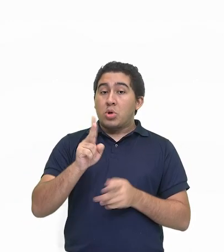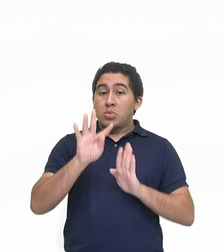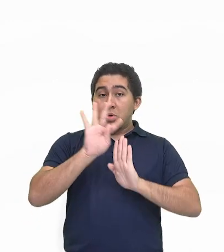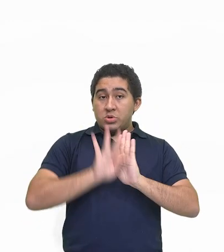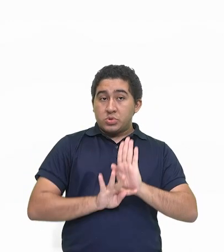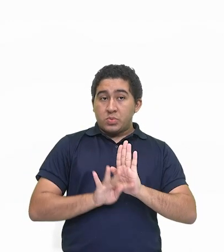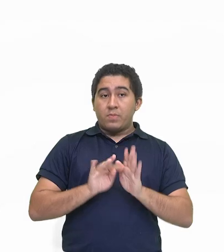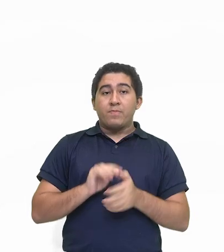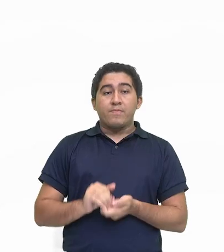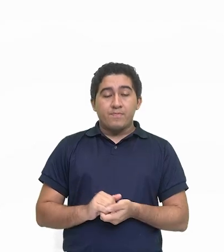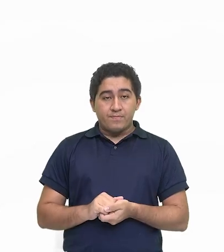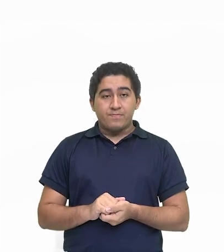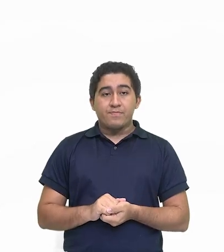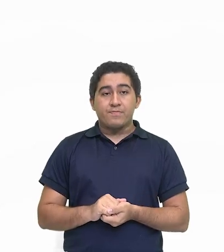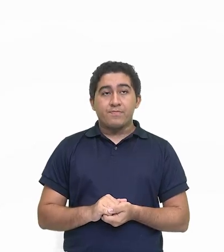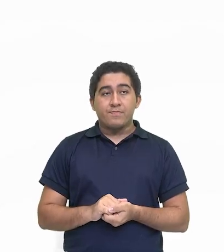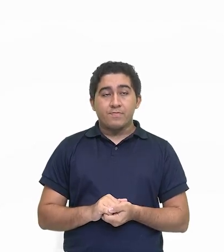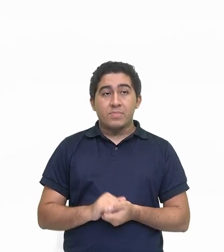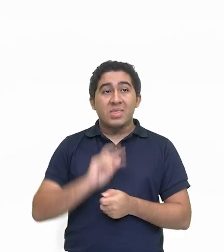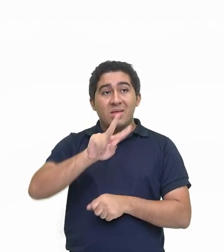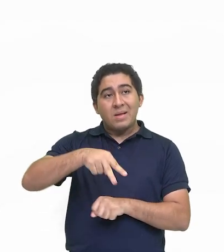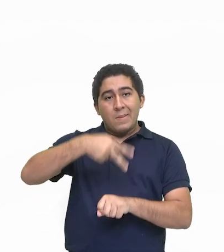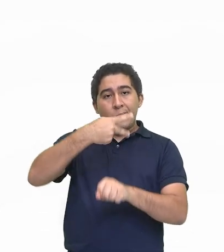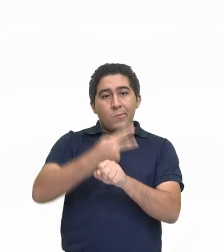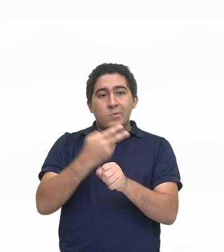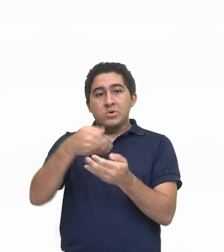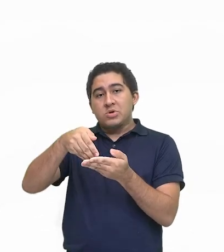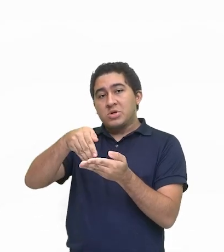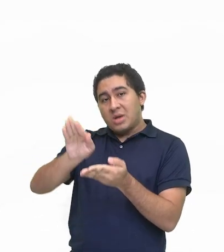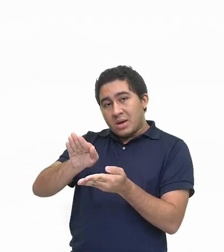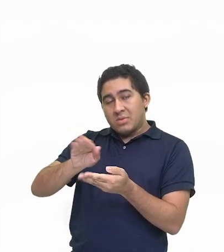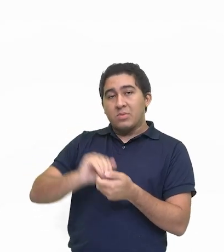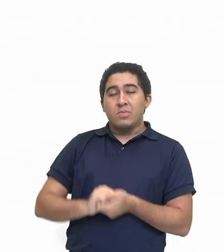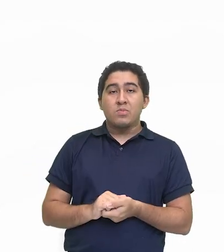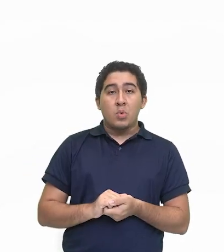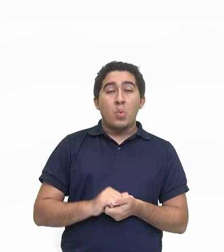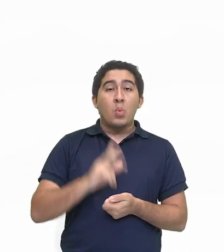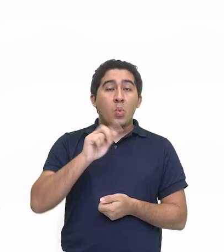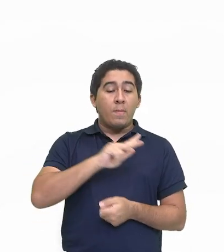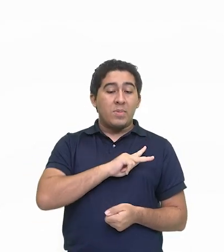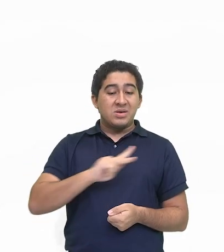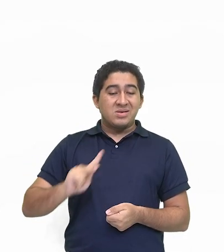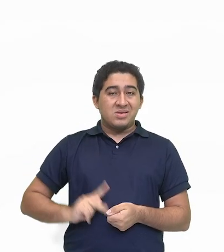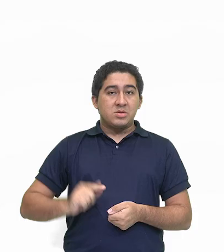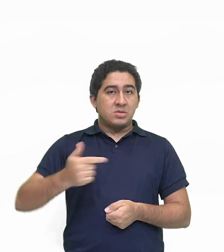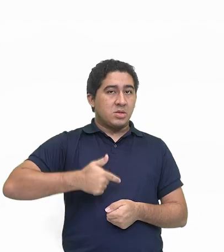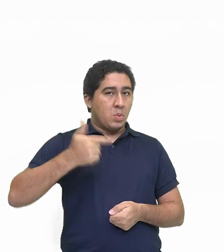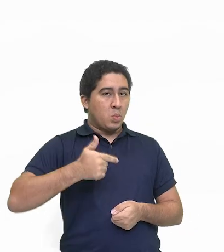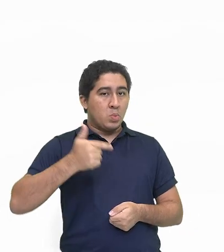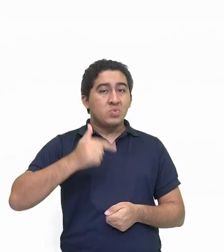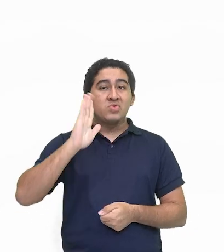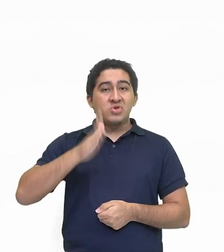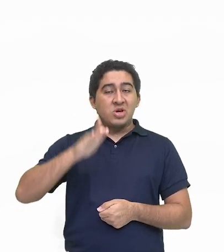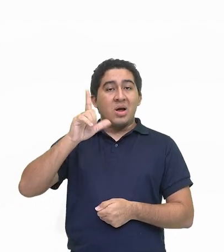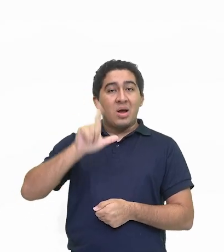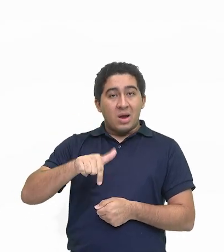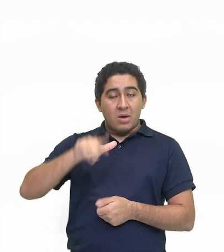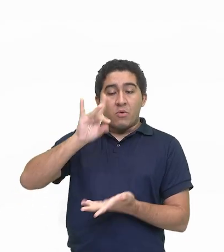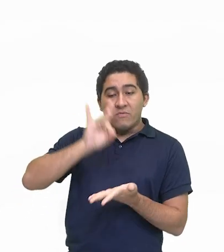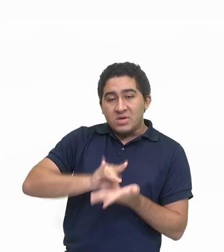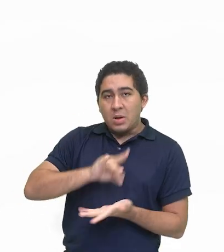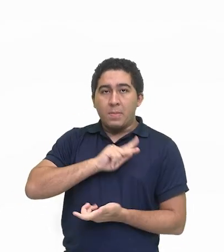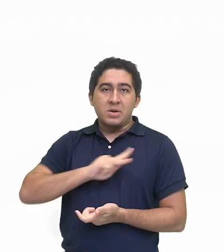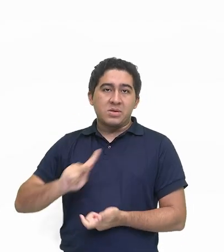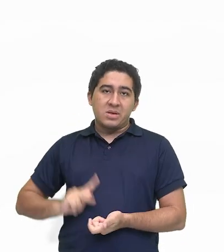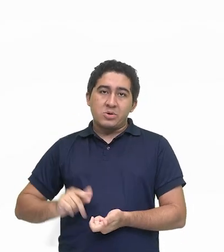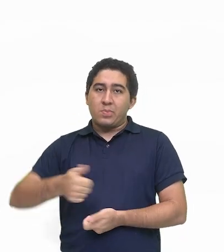texto, temos que, após o impeachment, o vice-presidente Itamar Franco assumiu a presidência